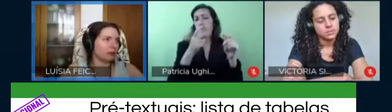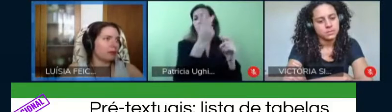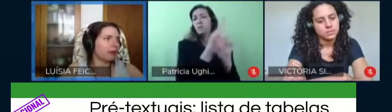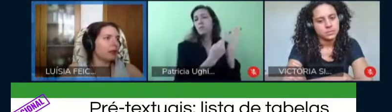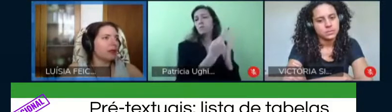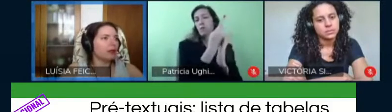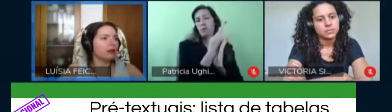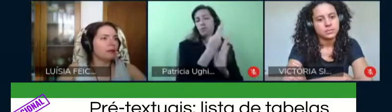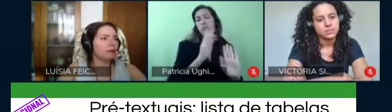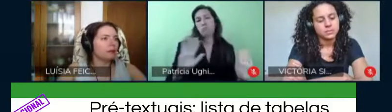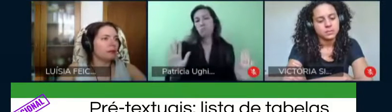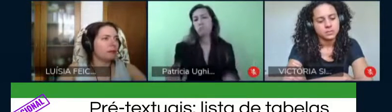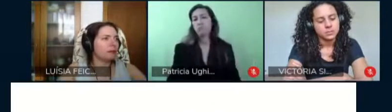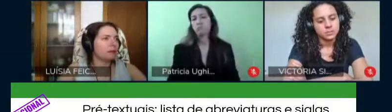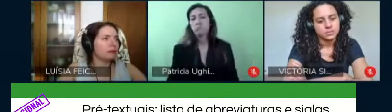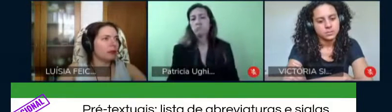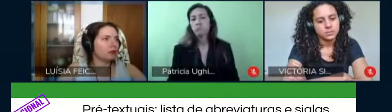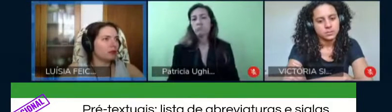outra opção.